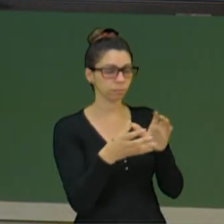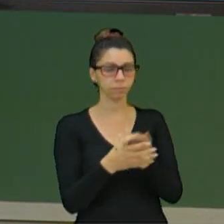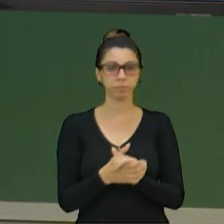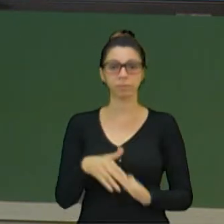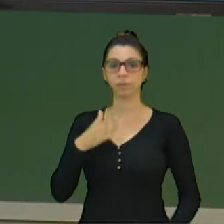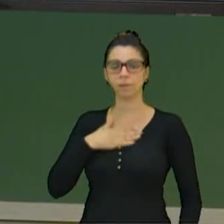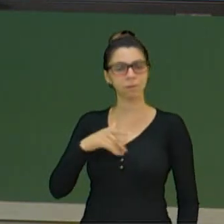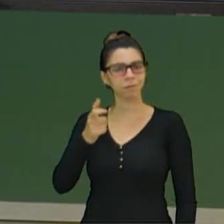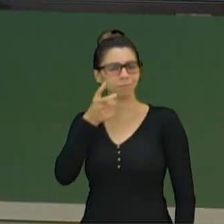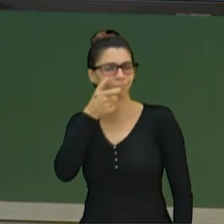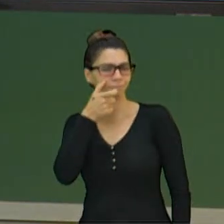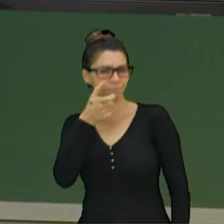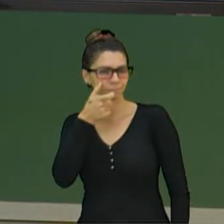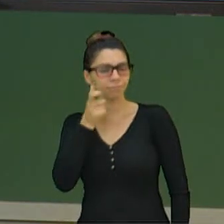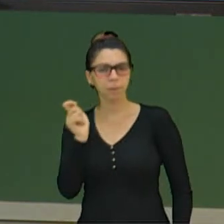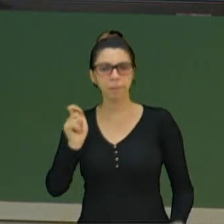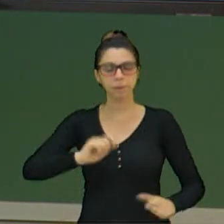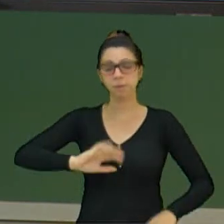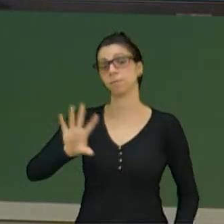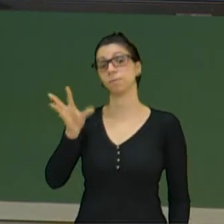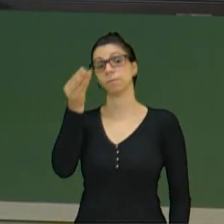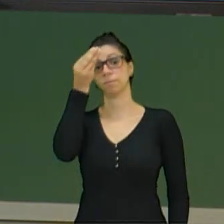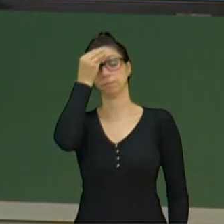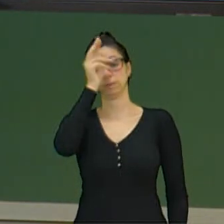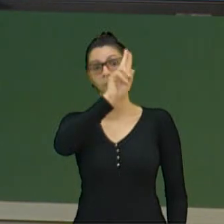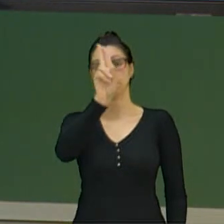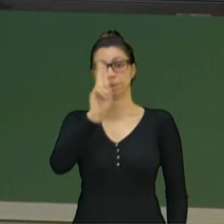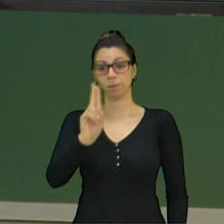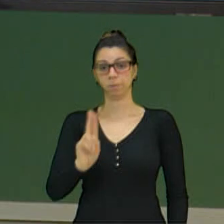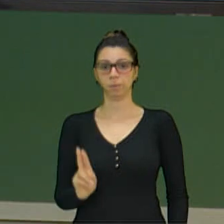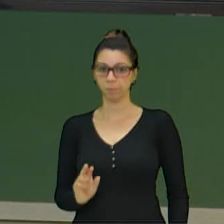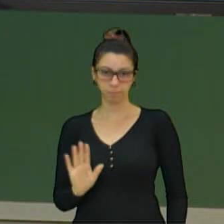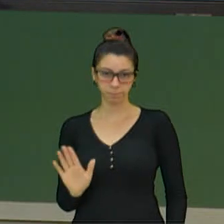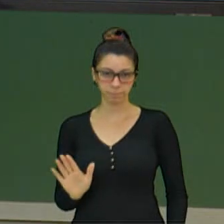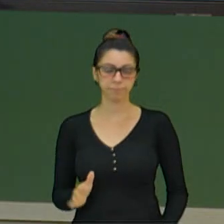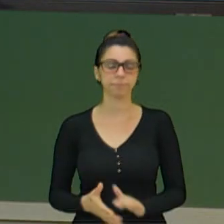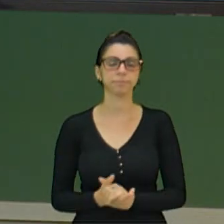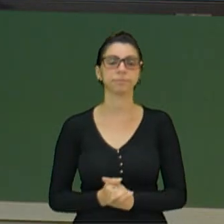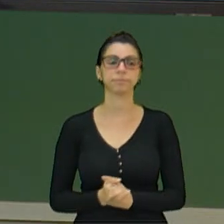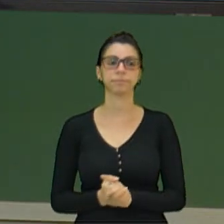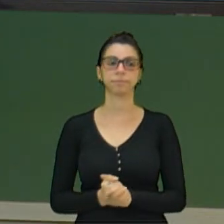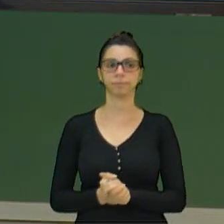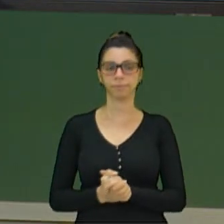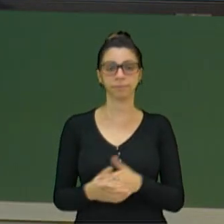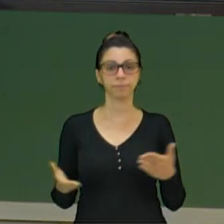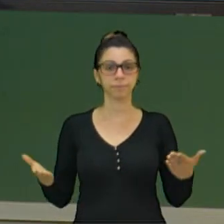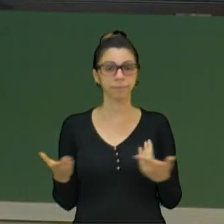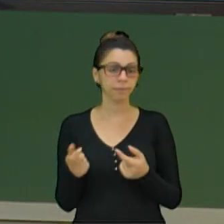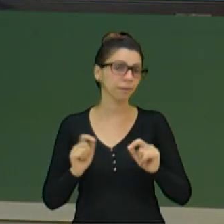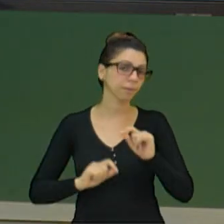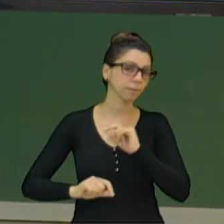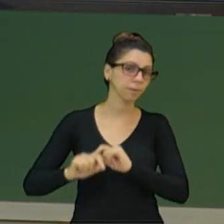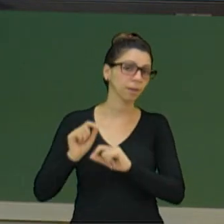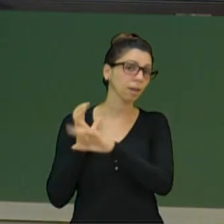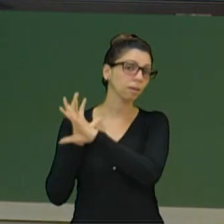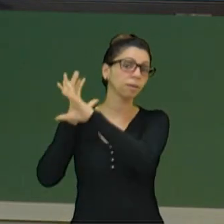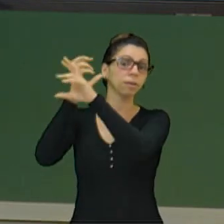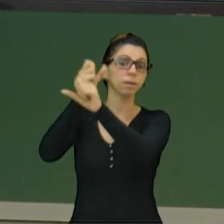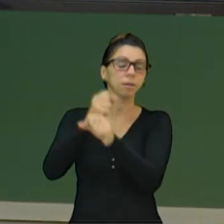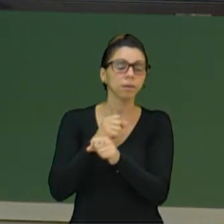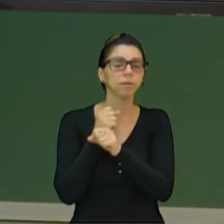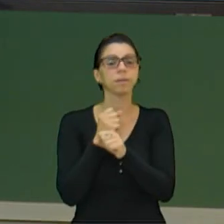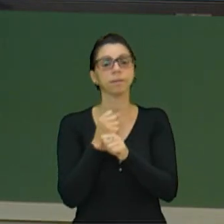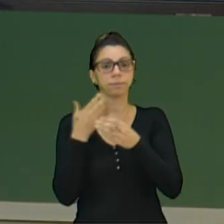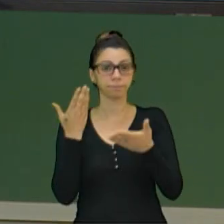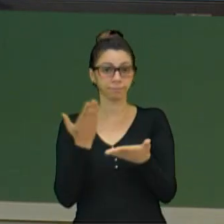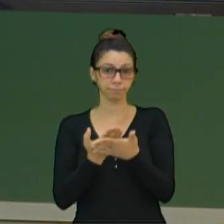mais curiosidade, você não vai precisar decorar todos esses nomes agora. Agora vamos retomar tudo aquilo que foi dito